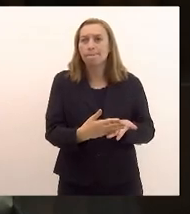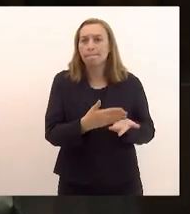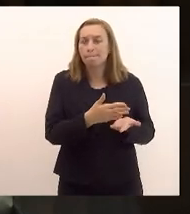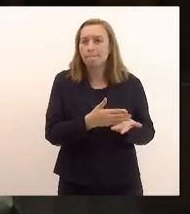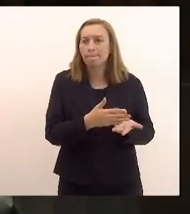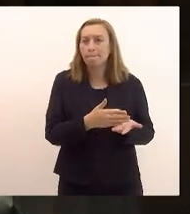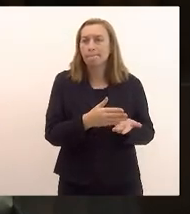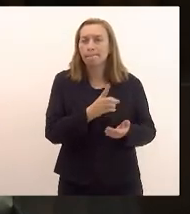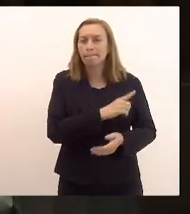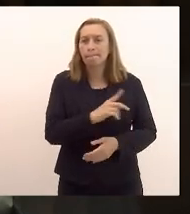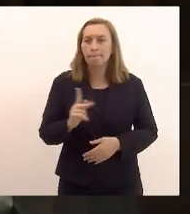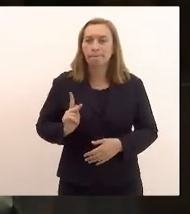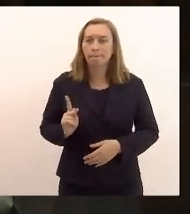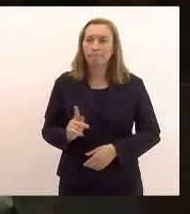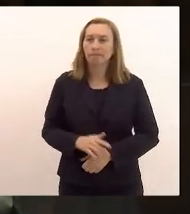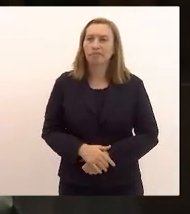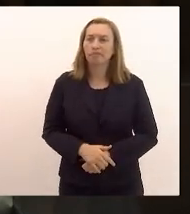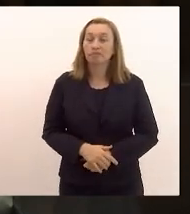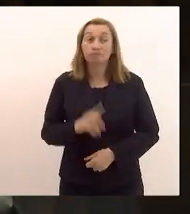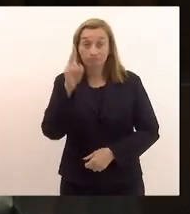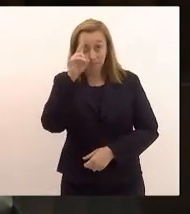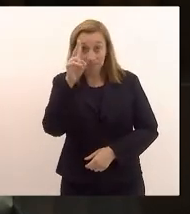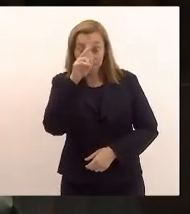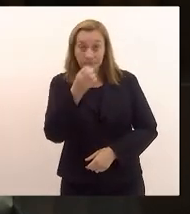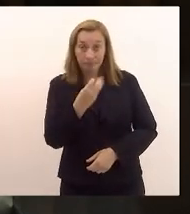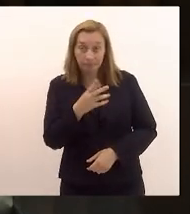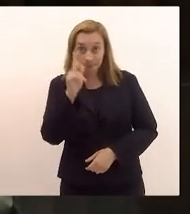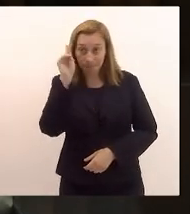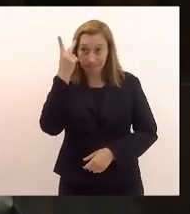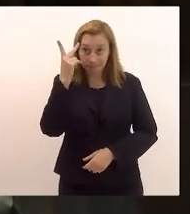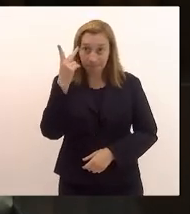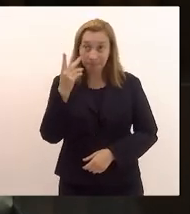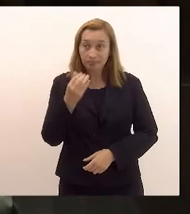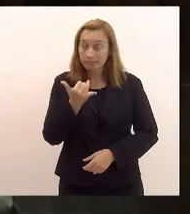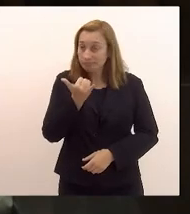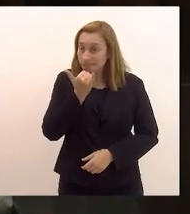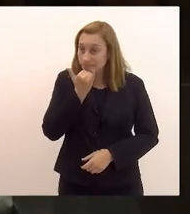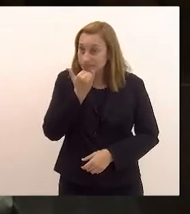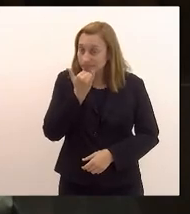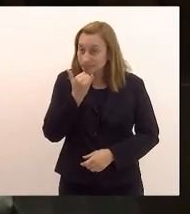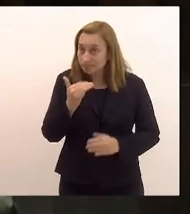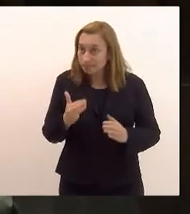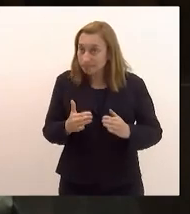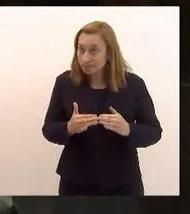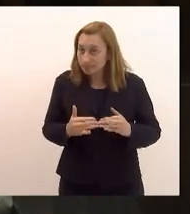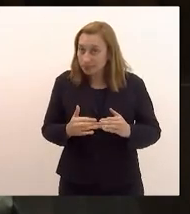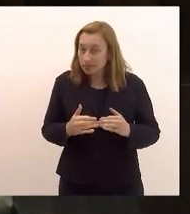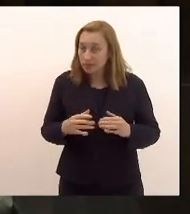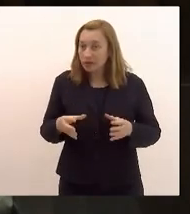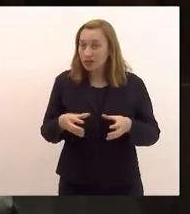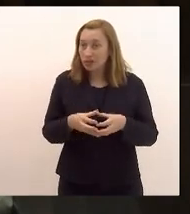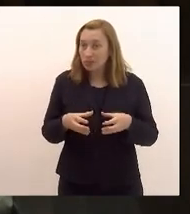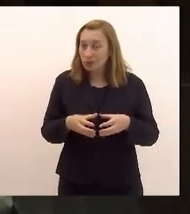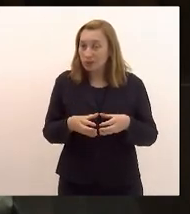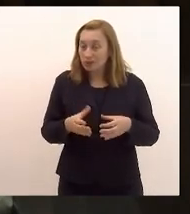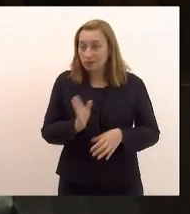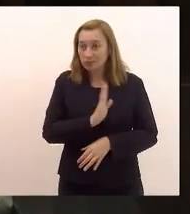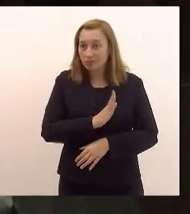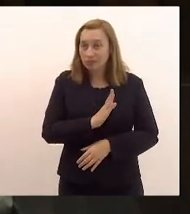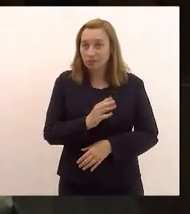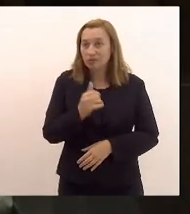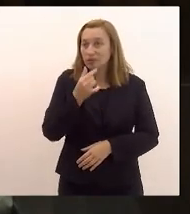começaram a Defensoria Pública eu lembro meio da história eu vou pedir a licença para falar do meu do meu clube do coração foram os